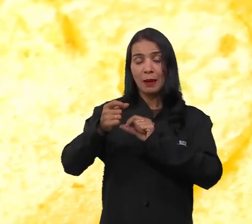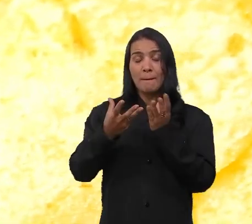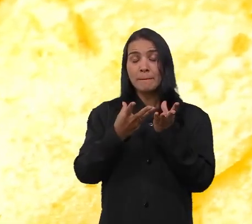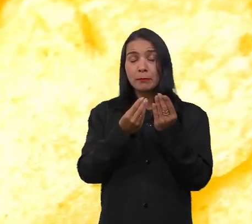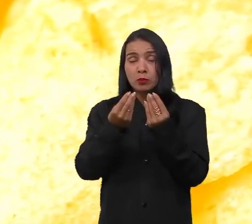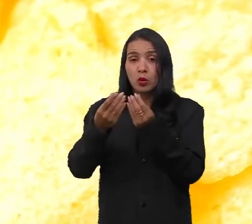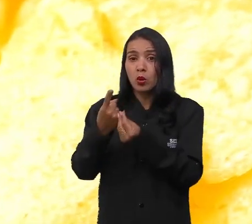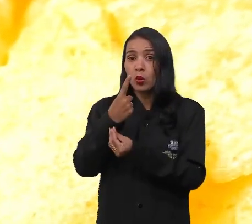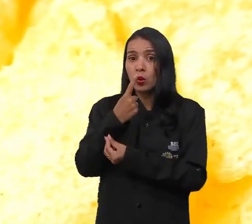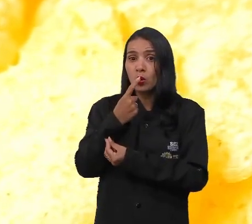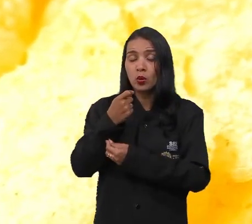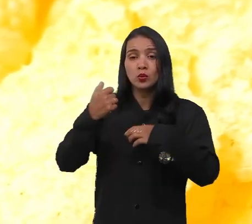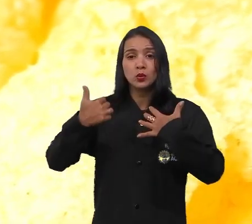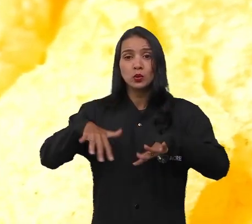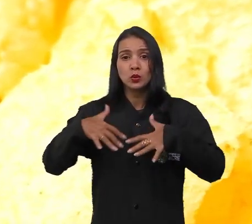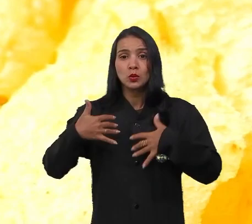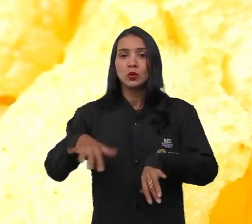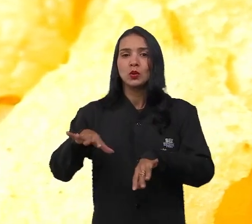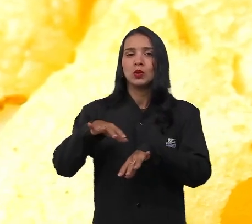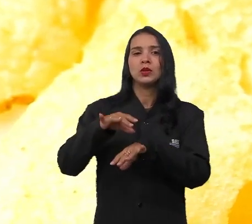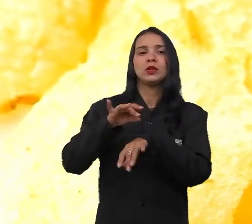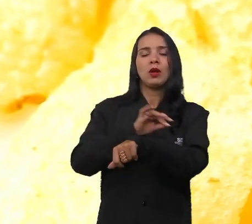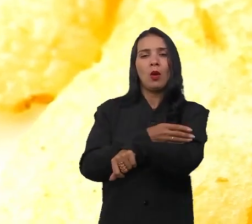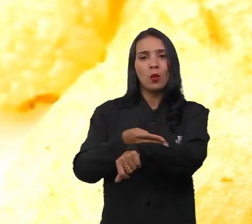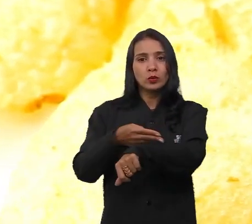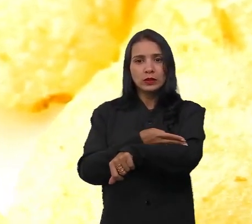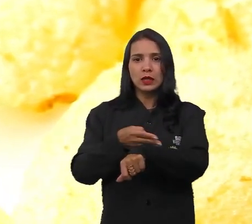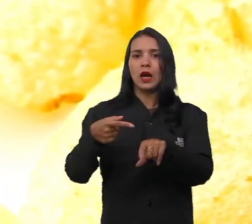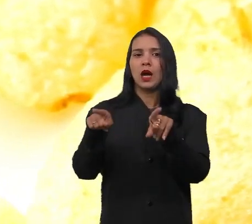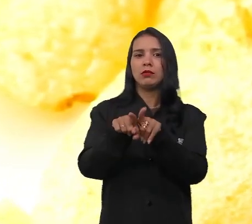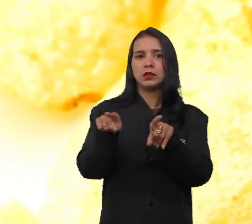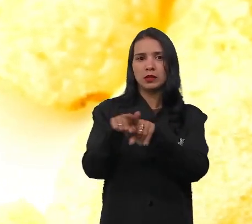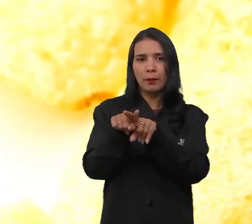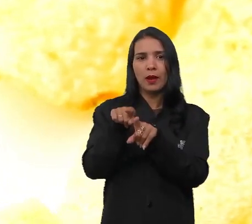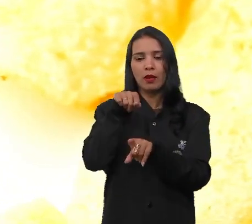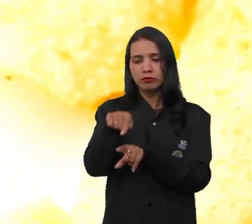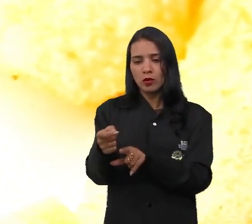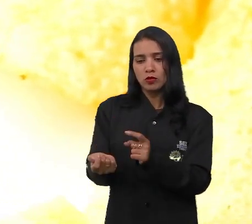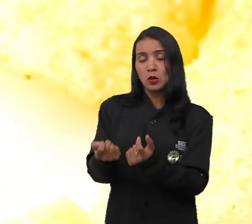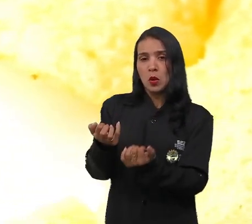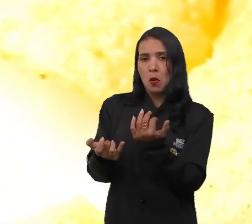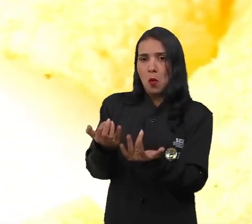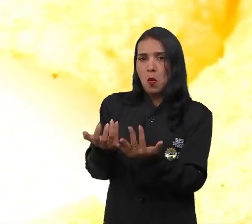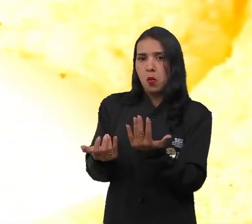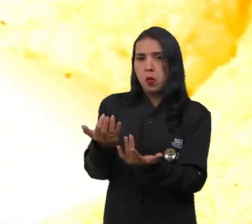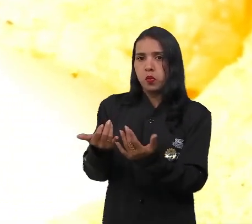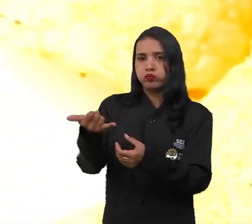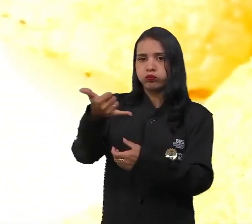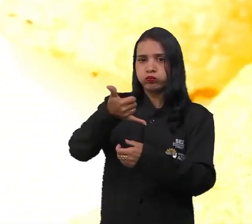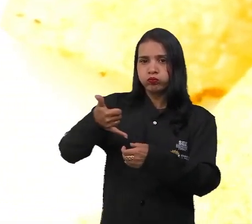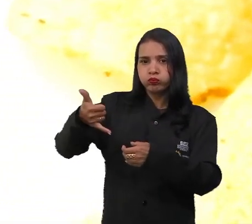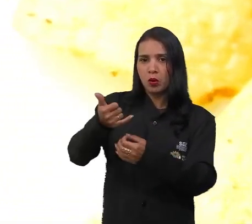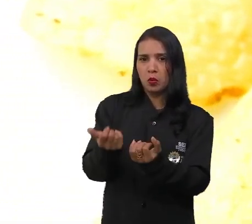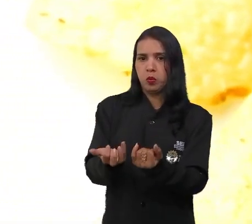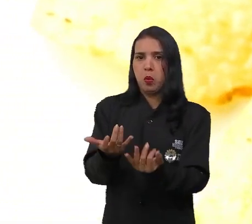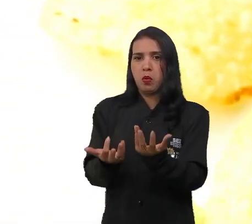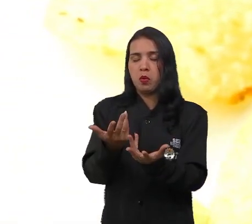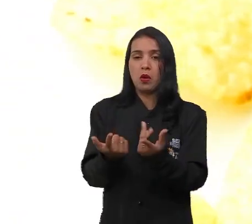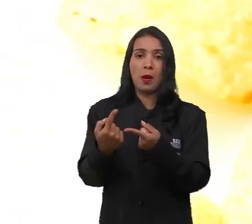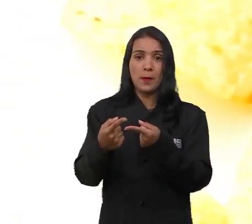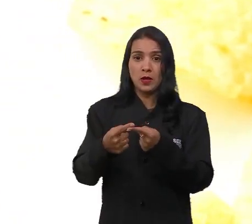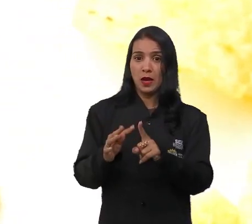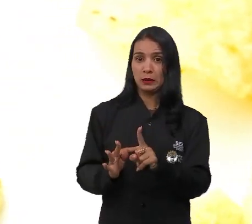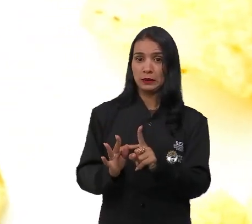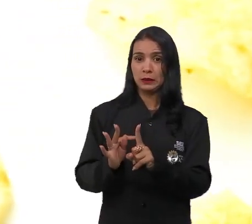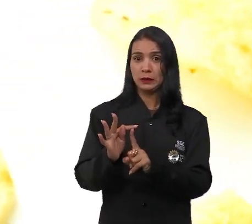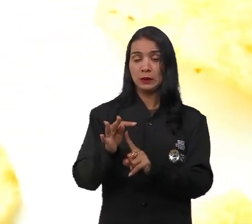eles passam ali por um processo industrial de fritura, né? Então, além da questão da altíssima temperatura,